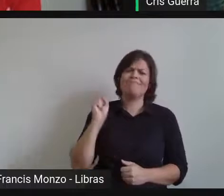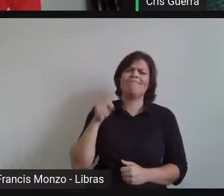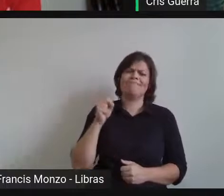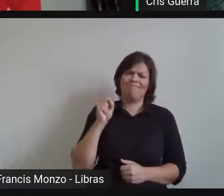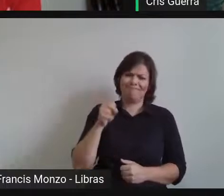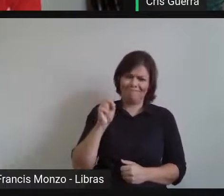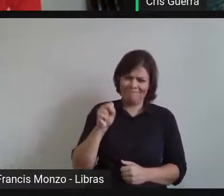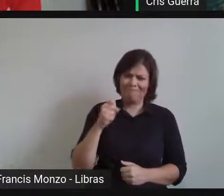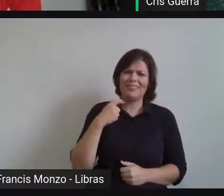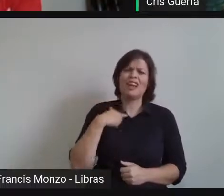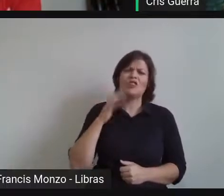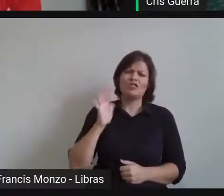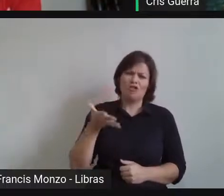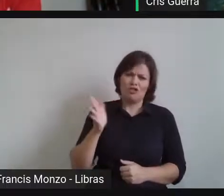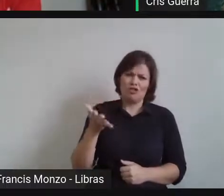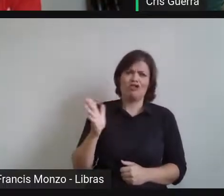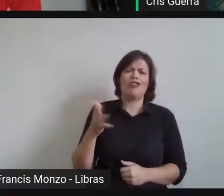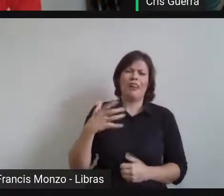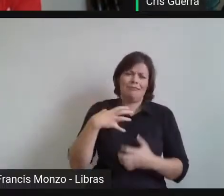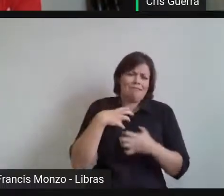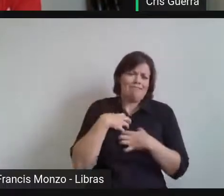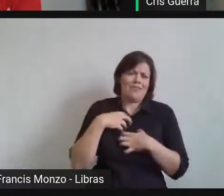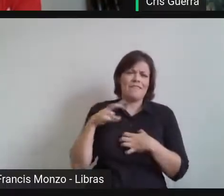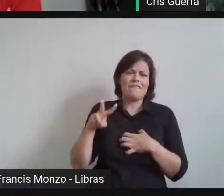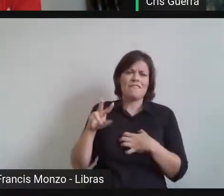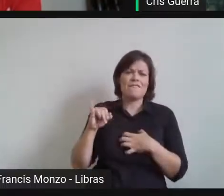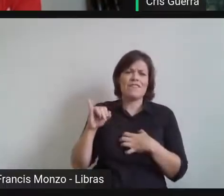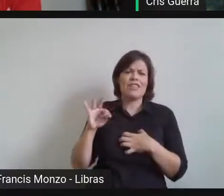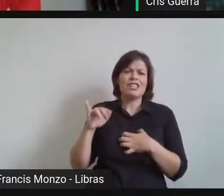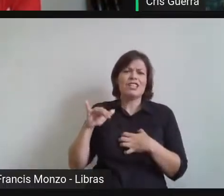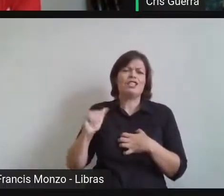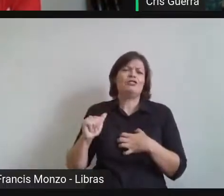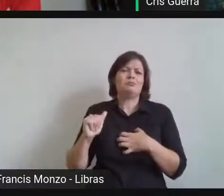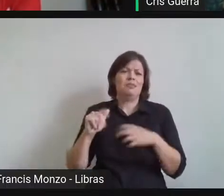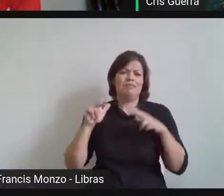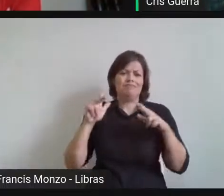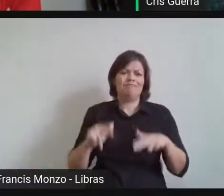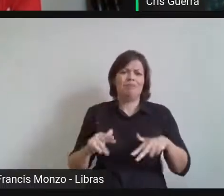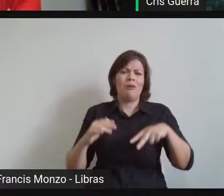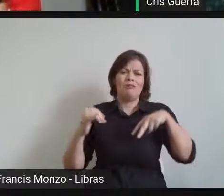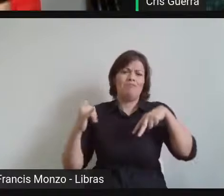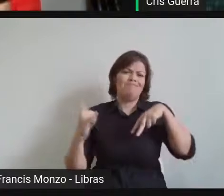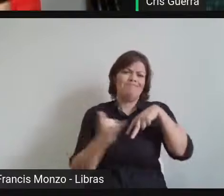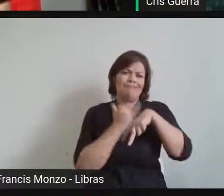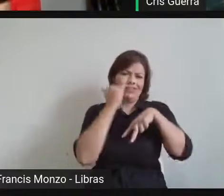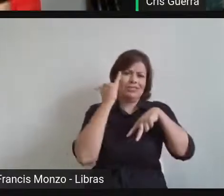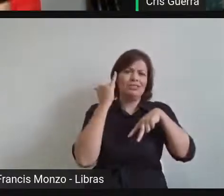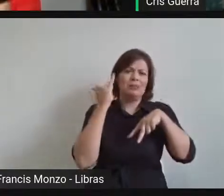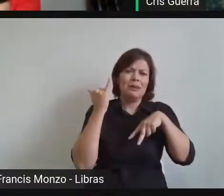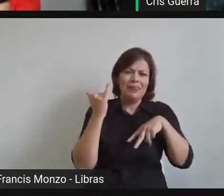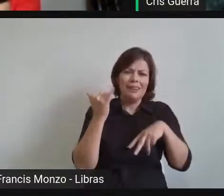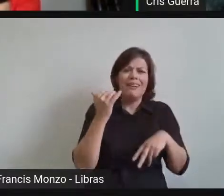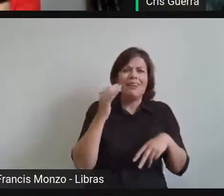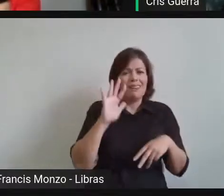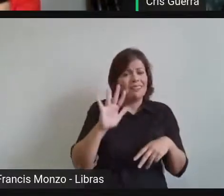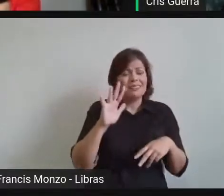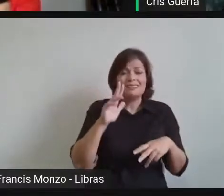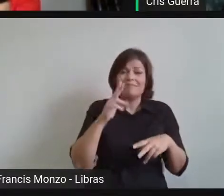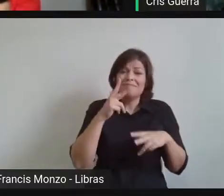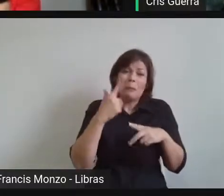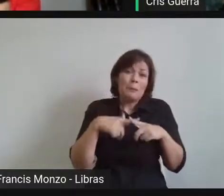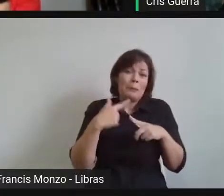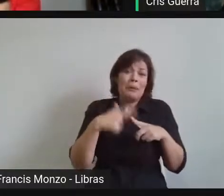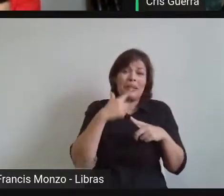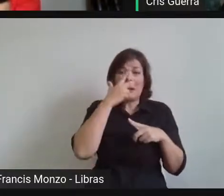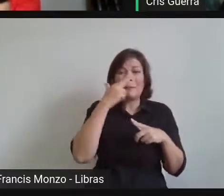a vitimização, ela acontece e acho bastante humano, né? O que eu acho perigoso, eu